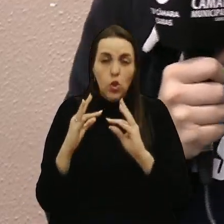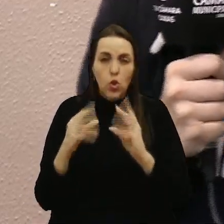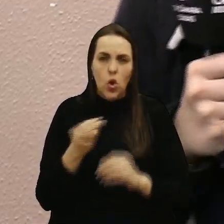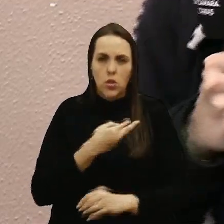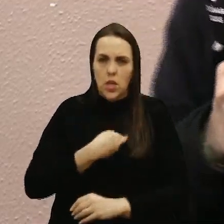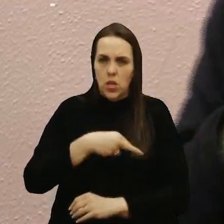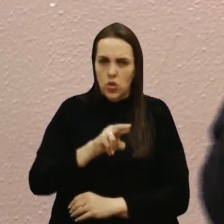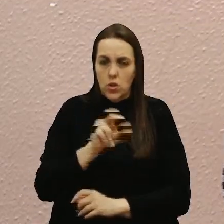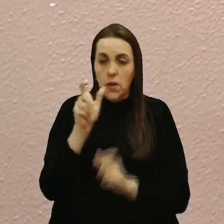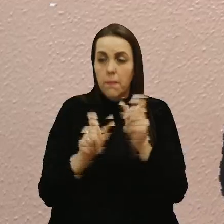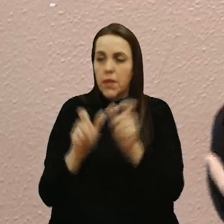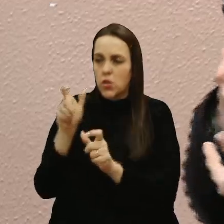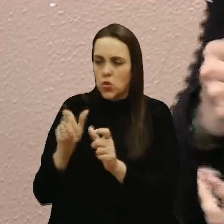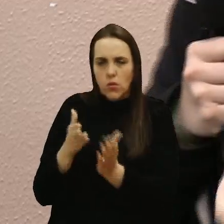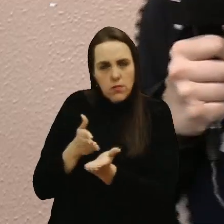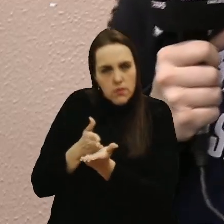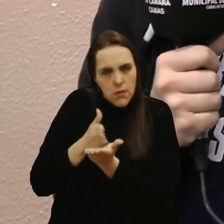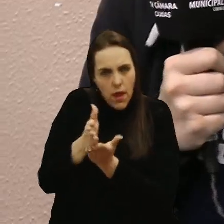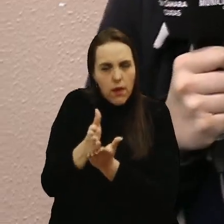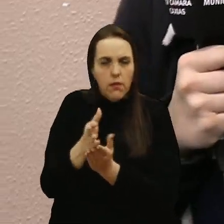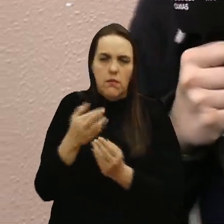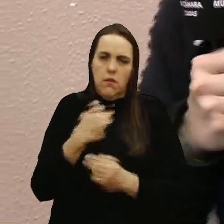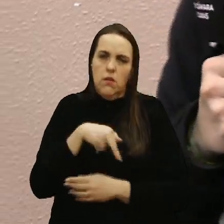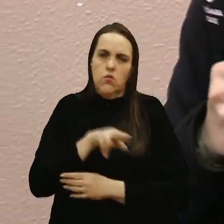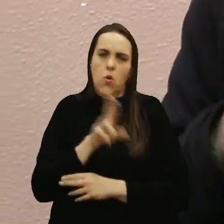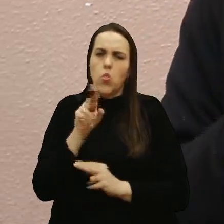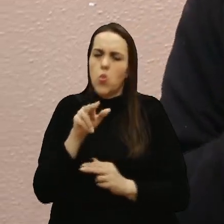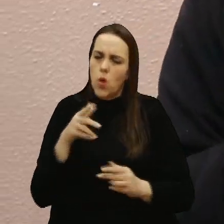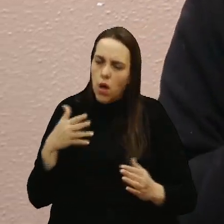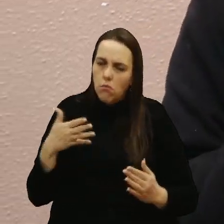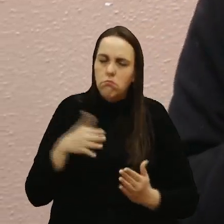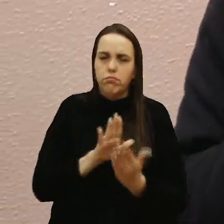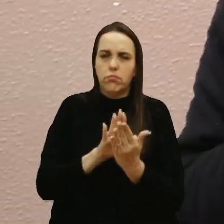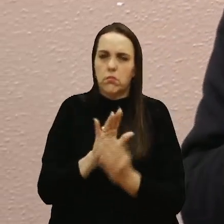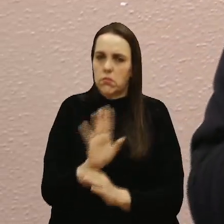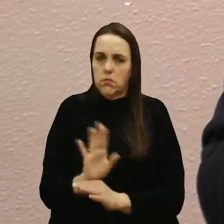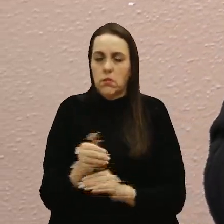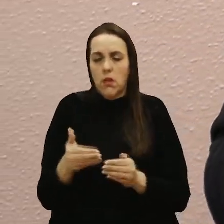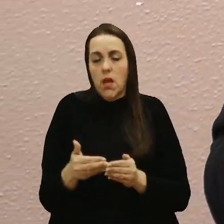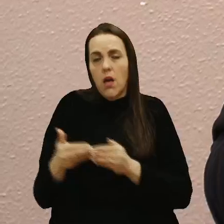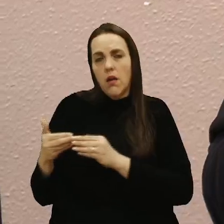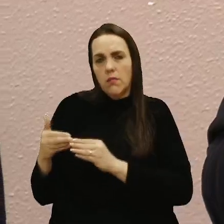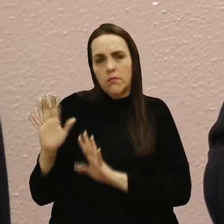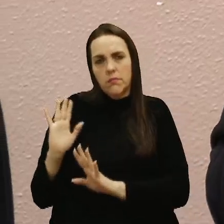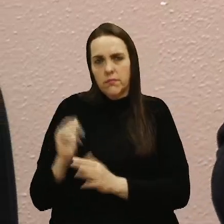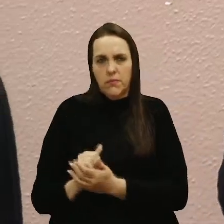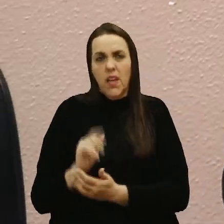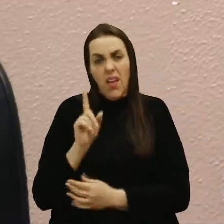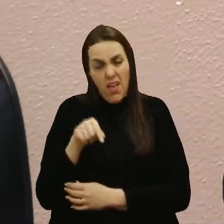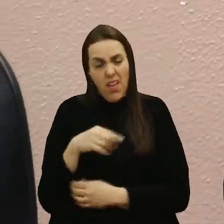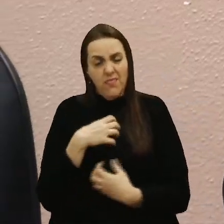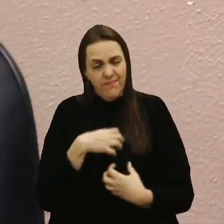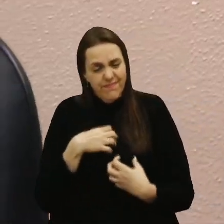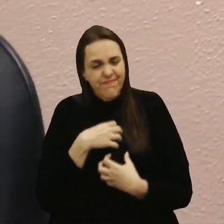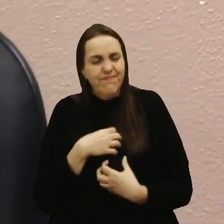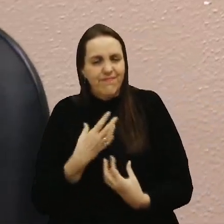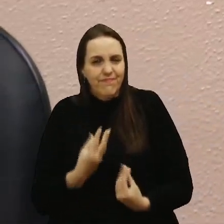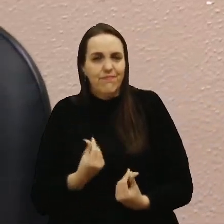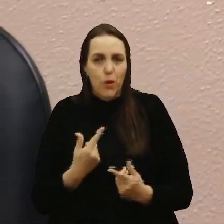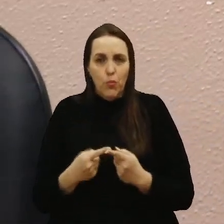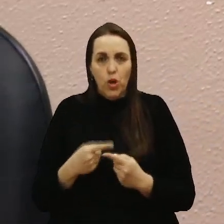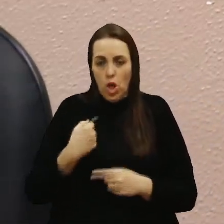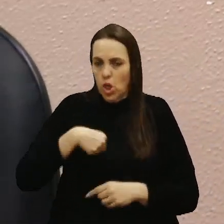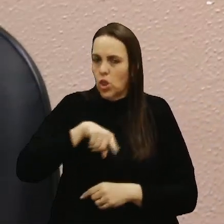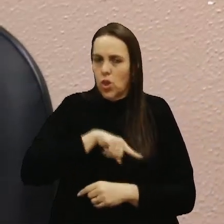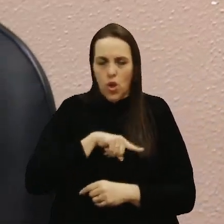nós vamos trabalhar contra isso e, por isso, nós nos retiraremos, porque para a gente é até um certo constrangimento, porque nós não somos